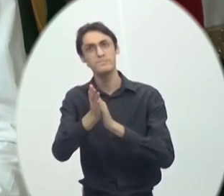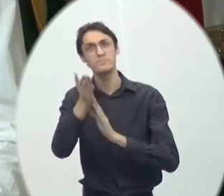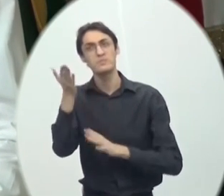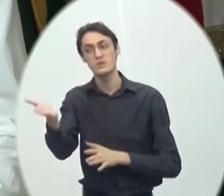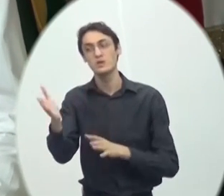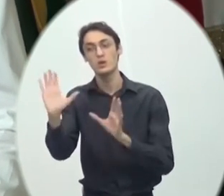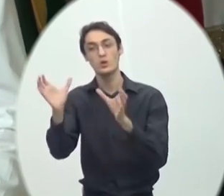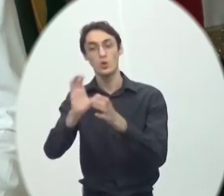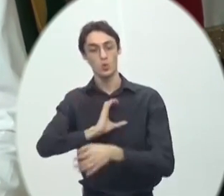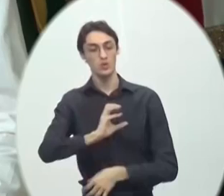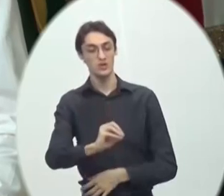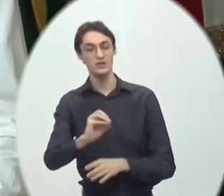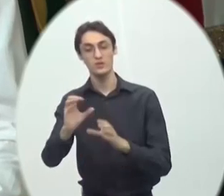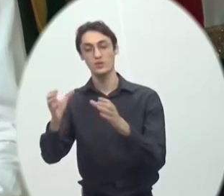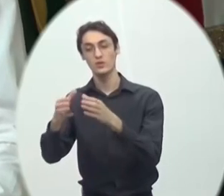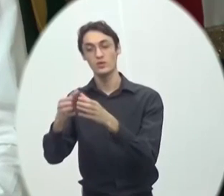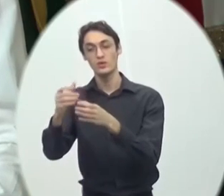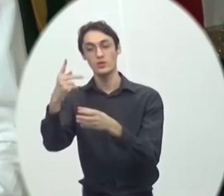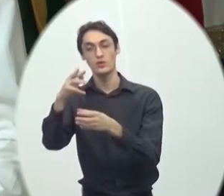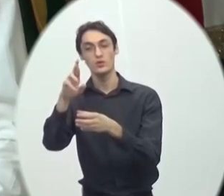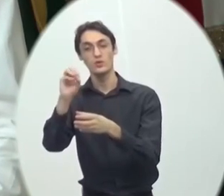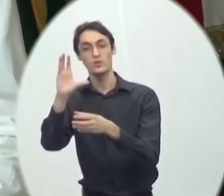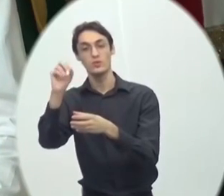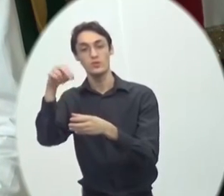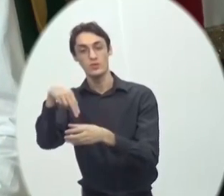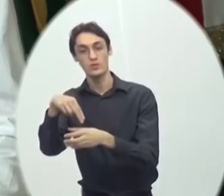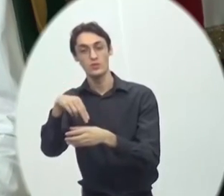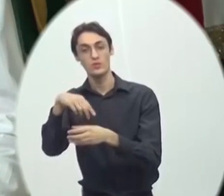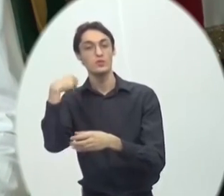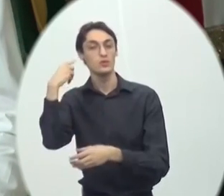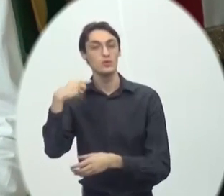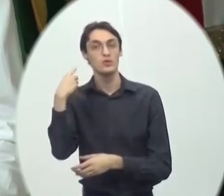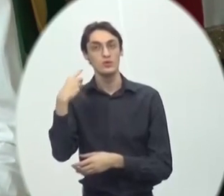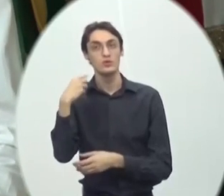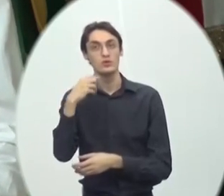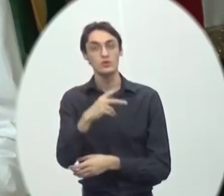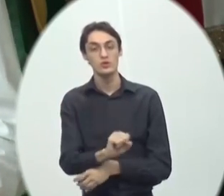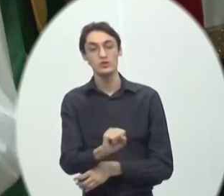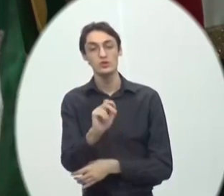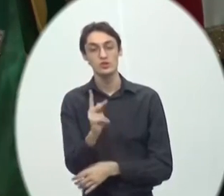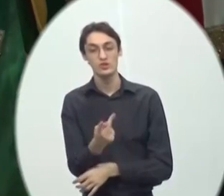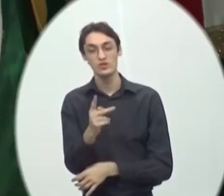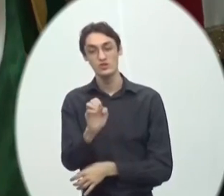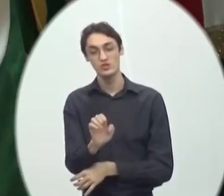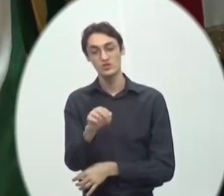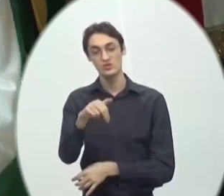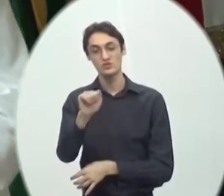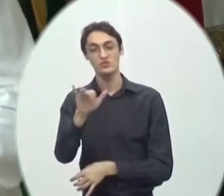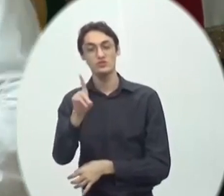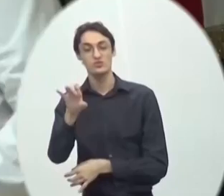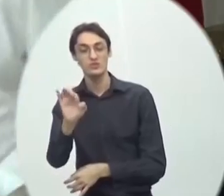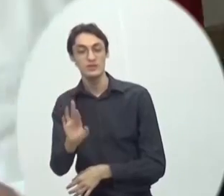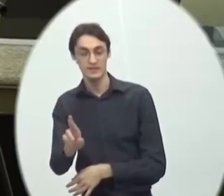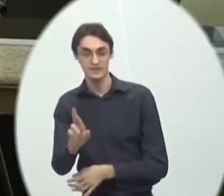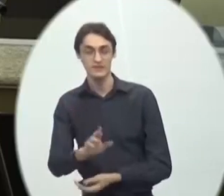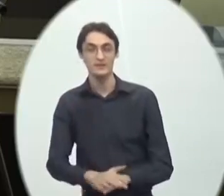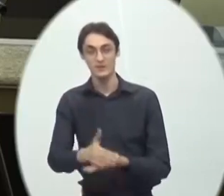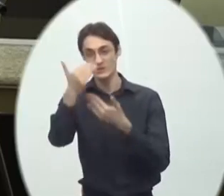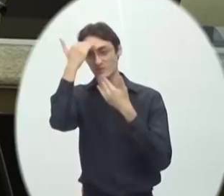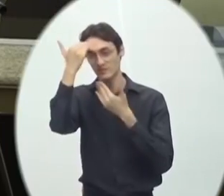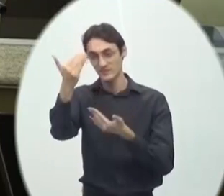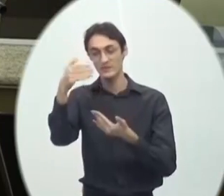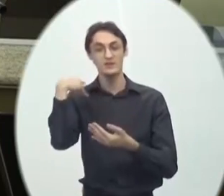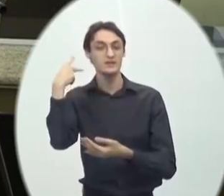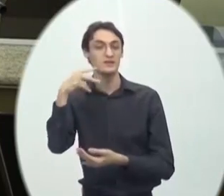parabenizar ao coordenador do PROCON, Dr. Schalto Schneider, que está fazendo um excelente trabalho. Obrigado, senhor presidente. Com a